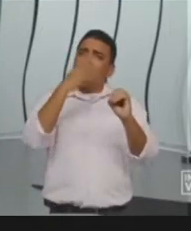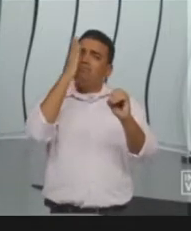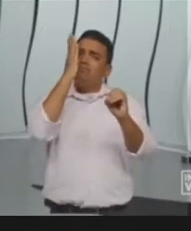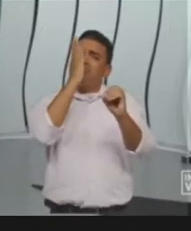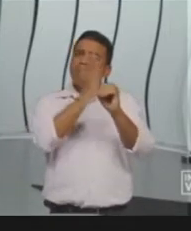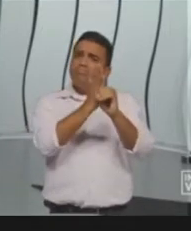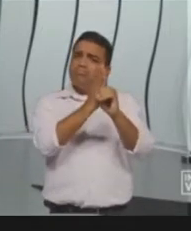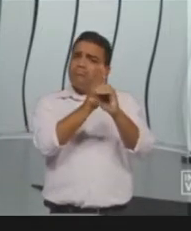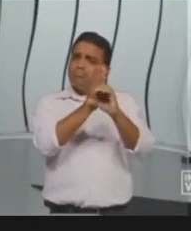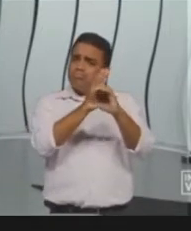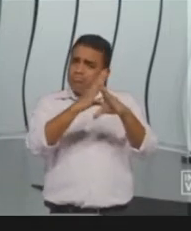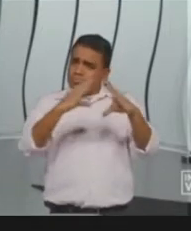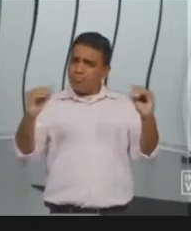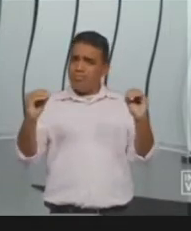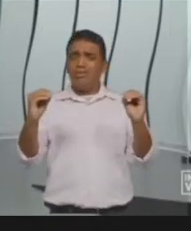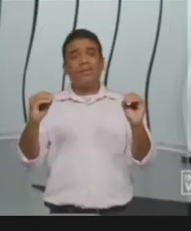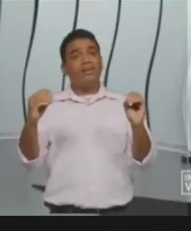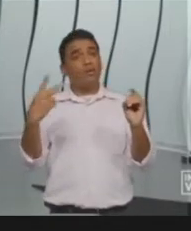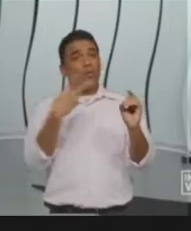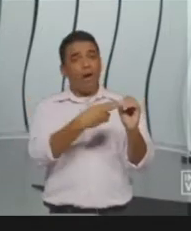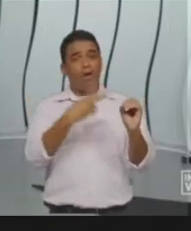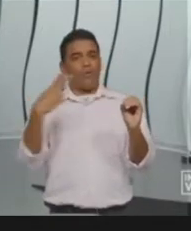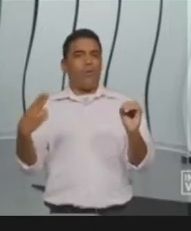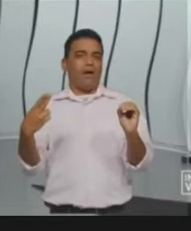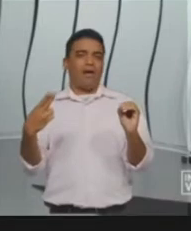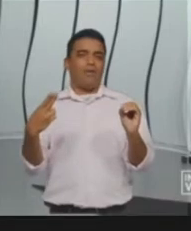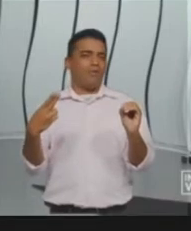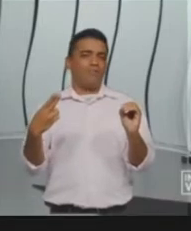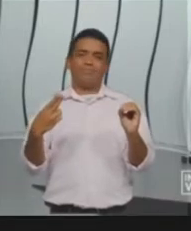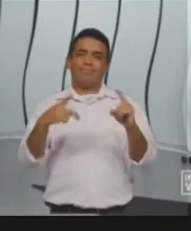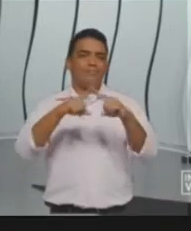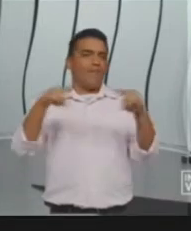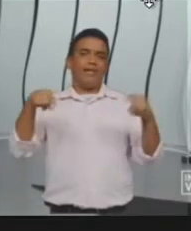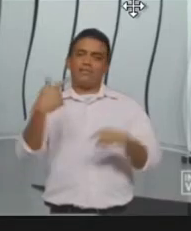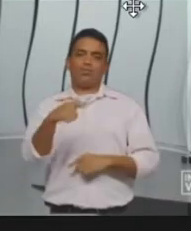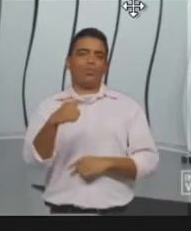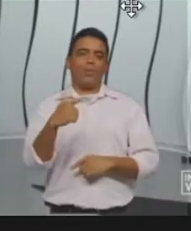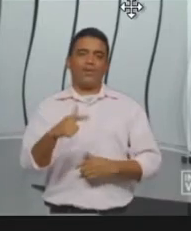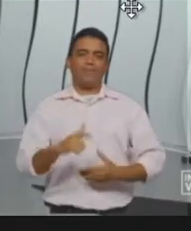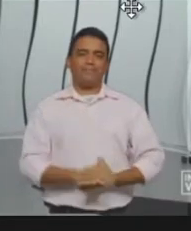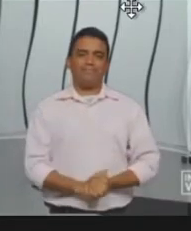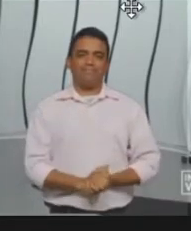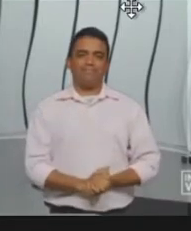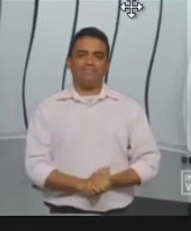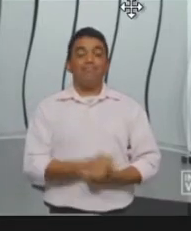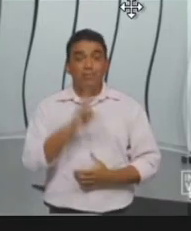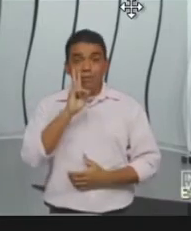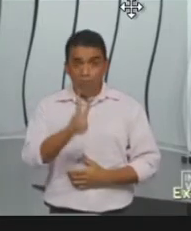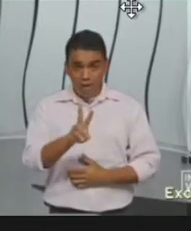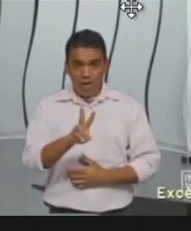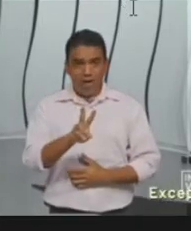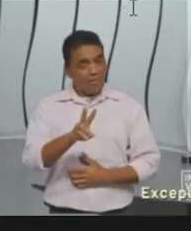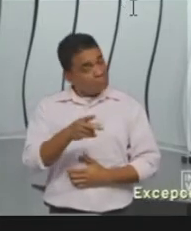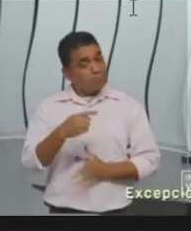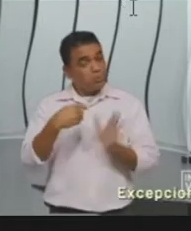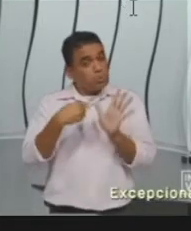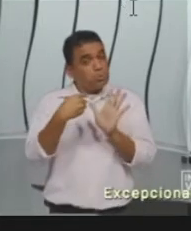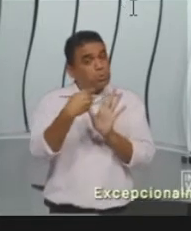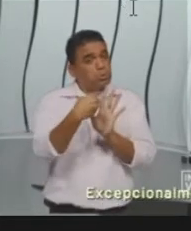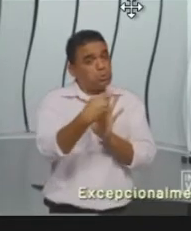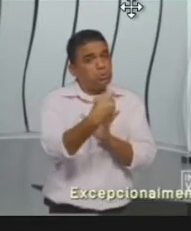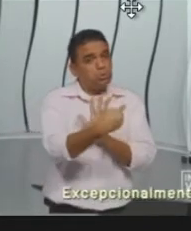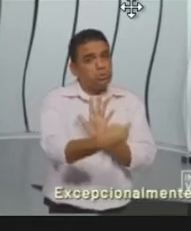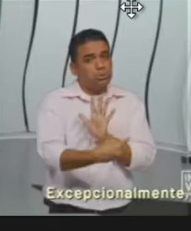geneticamente falando. Não há, então, variabilidade. Vamos ver aí alguns tipos aí